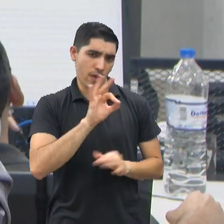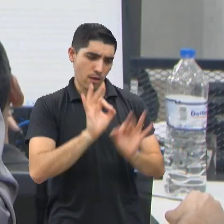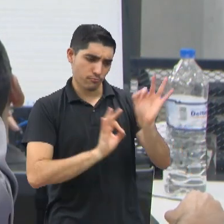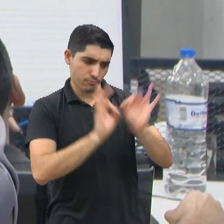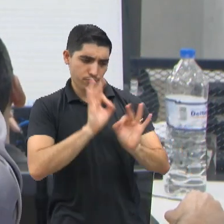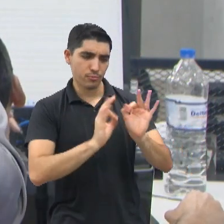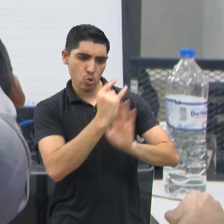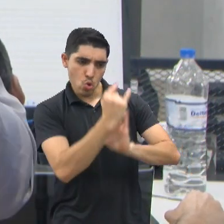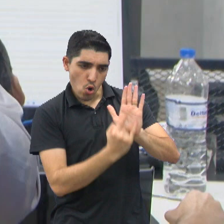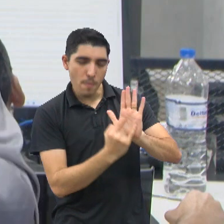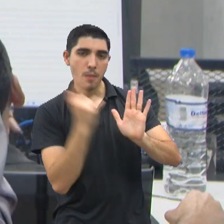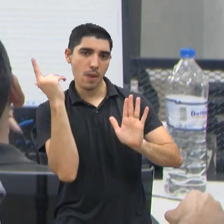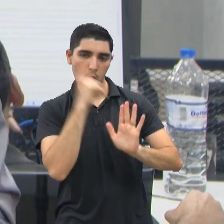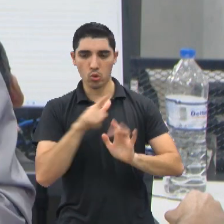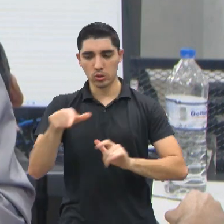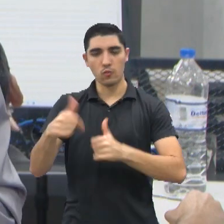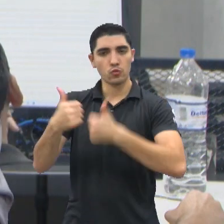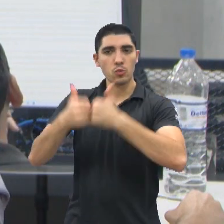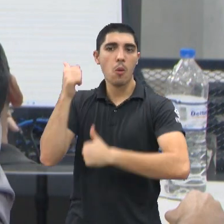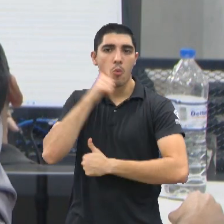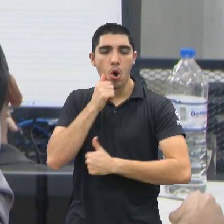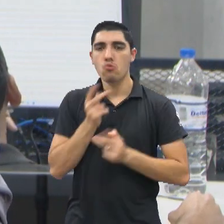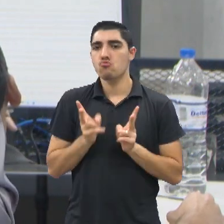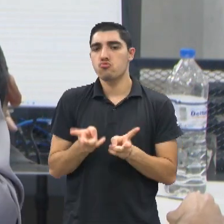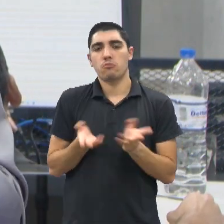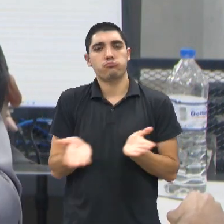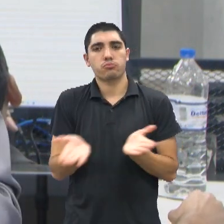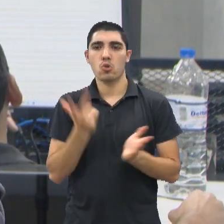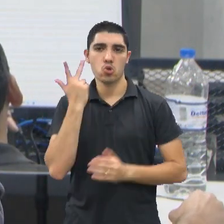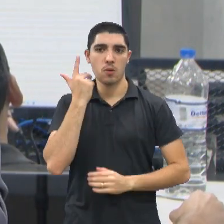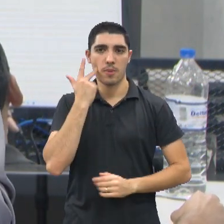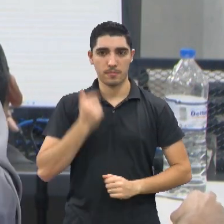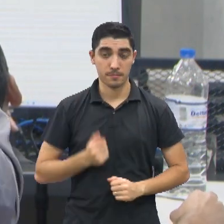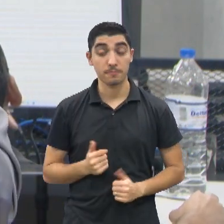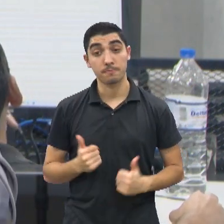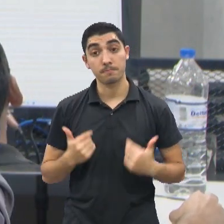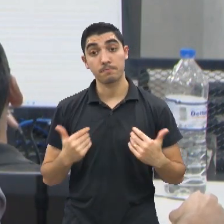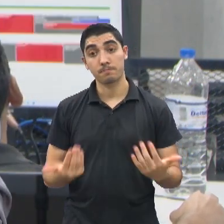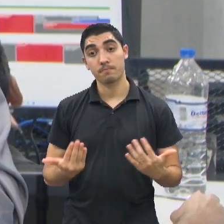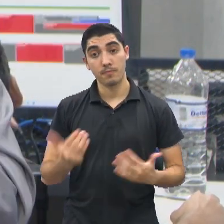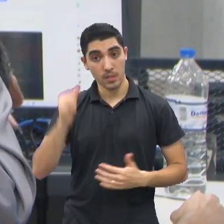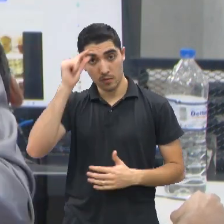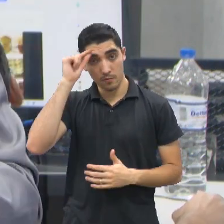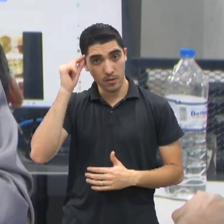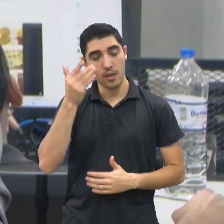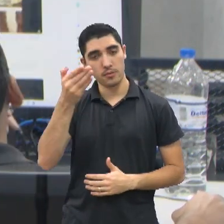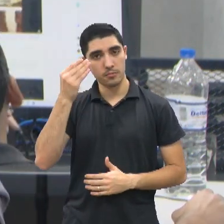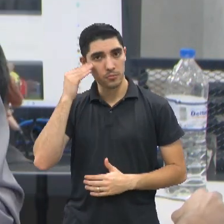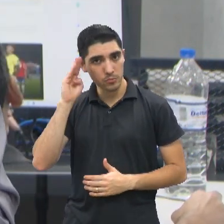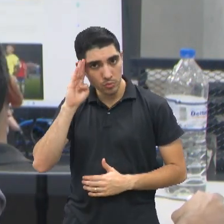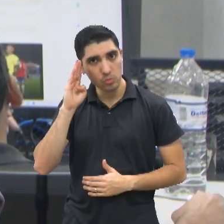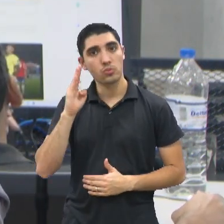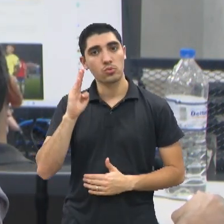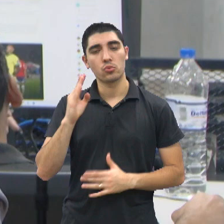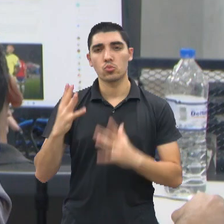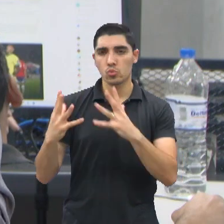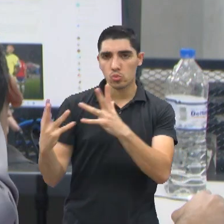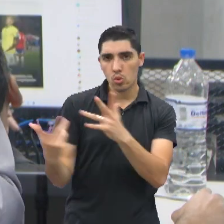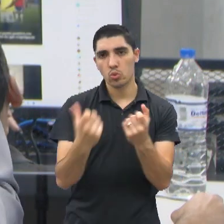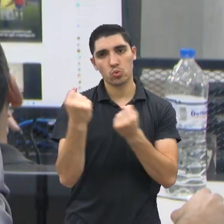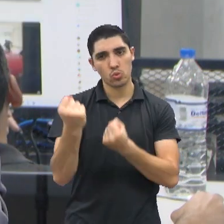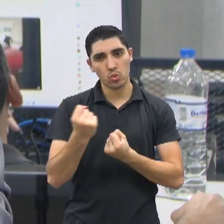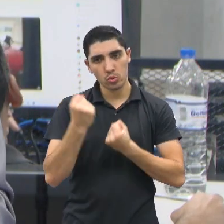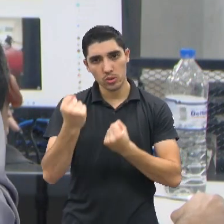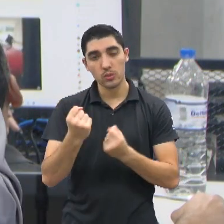as meninas da Águia entrarem em campo e Vieira Bruno todos os torcedores do São José